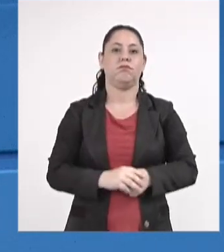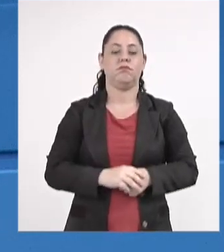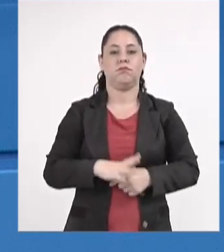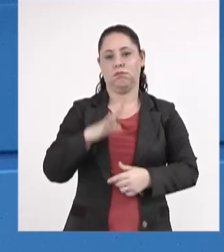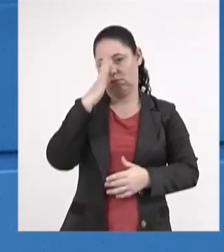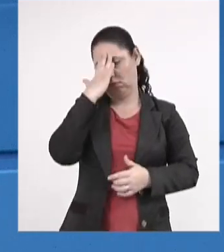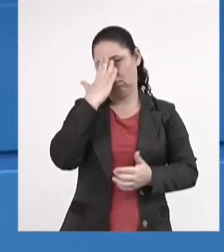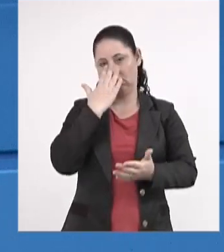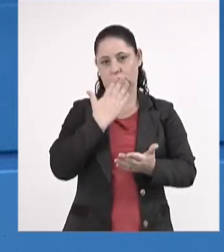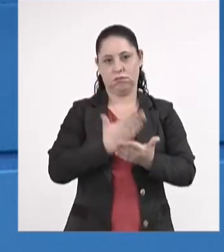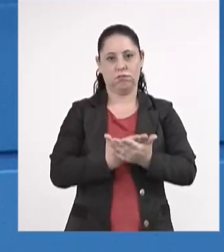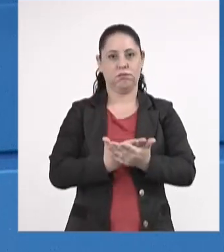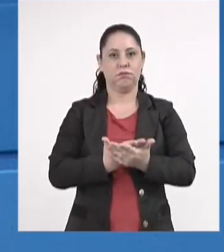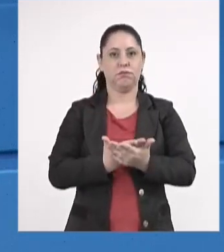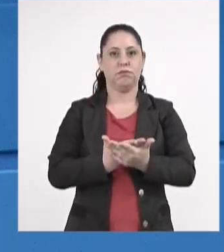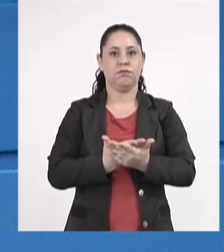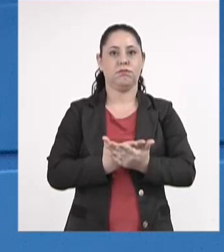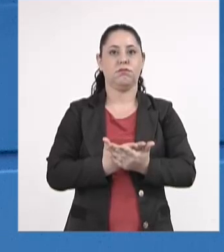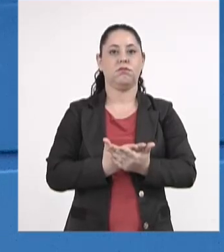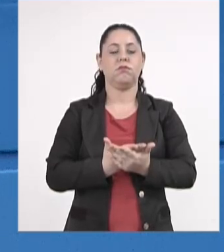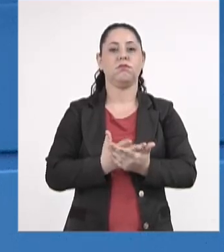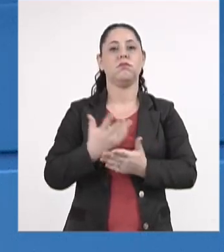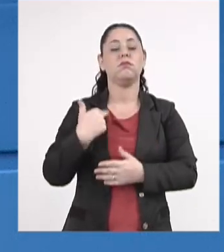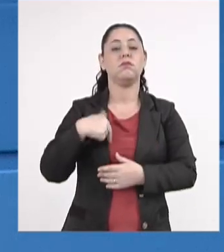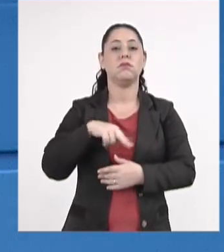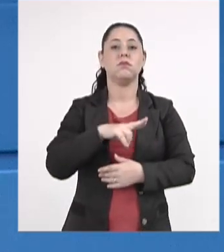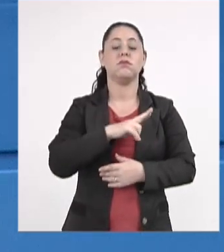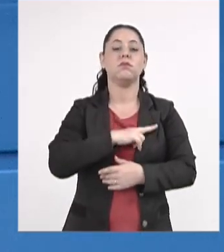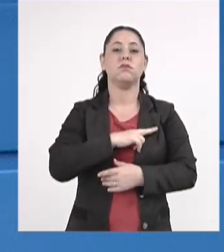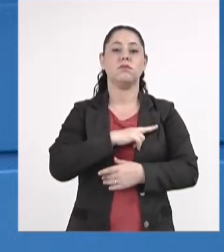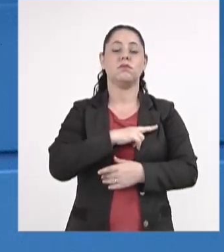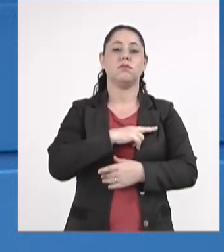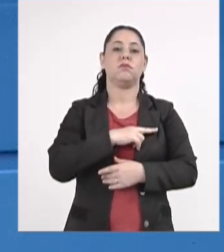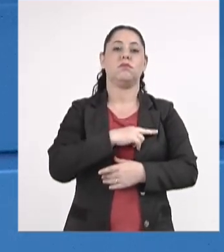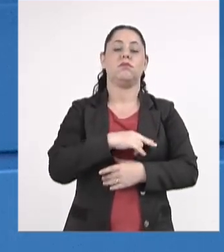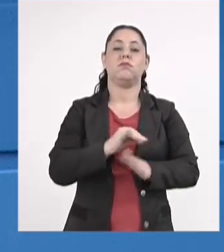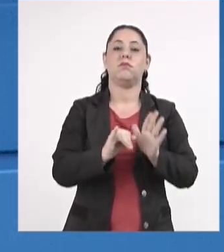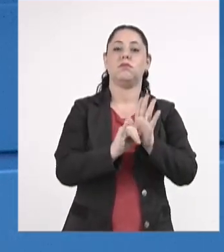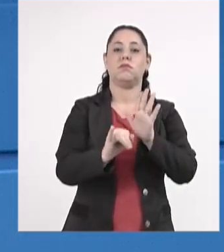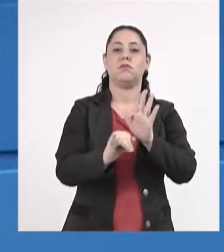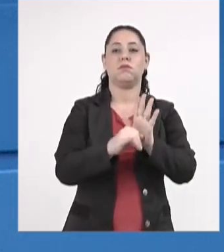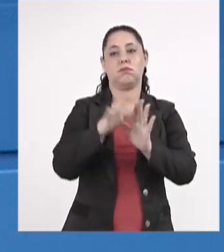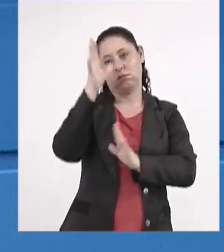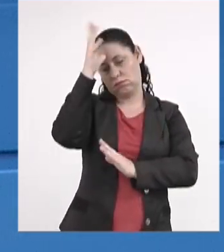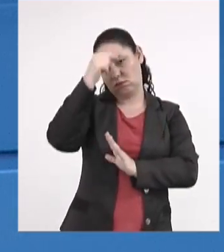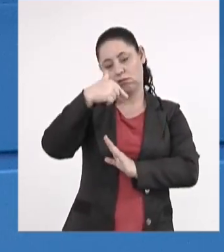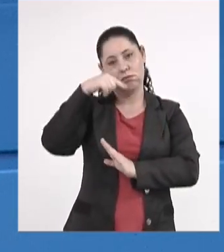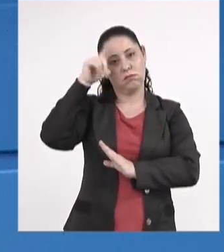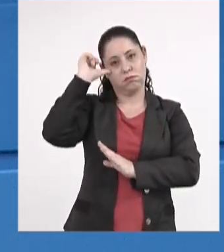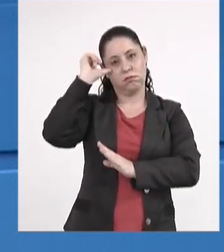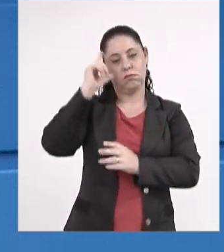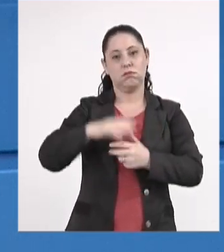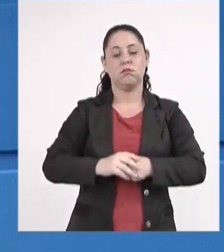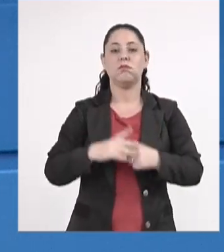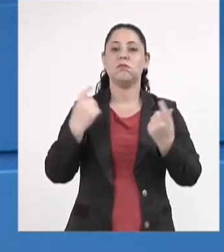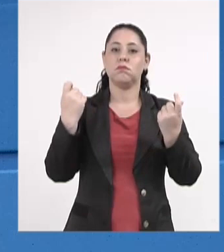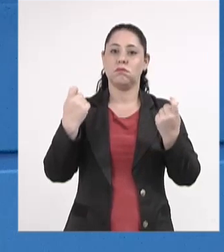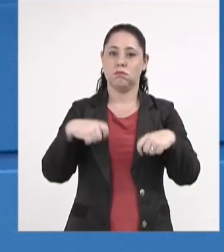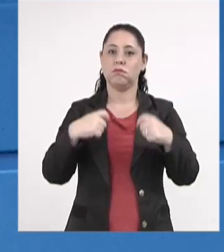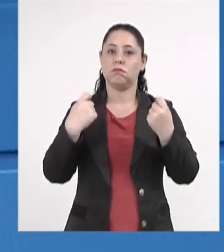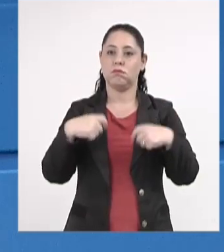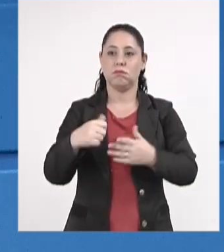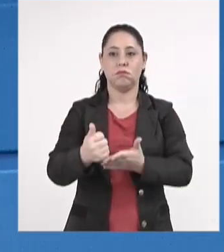eu acredito que nós com o exemplo da decisão de ontem precisamos